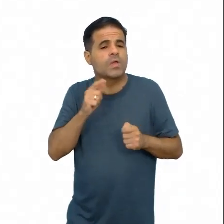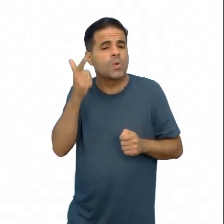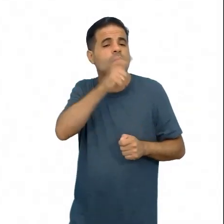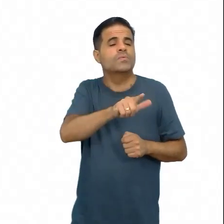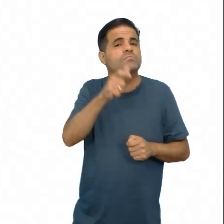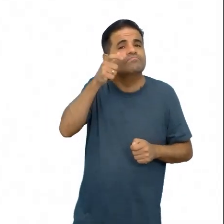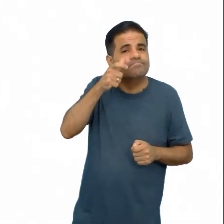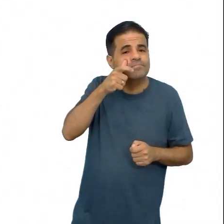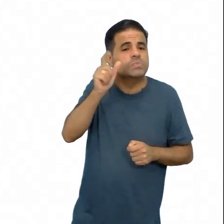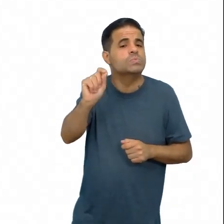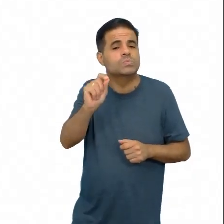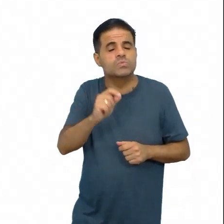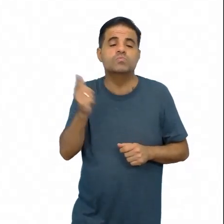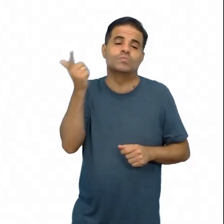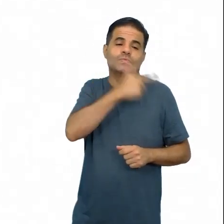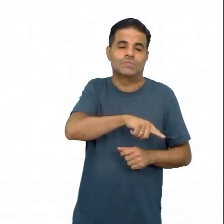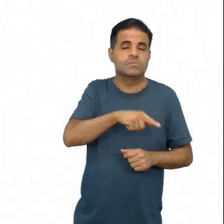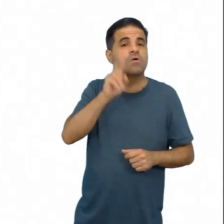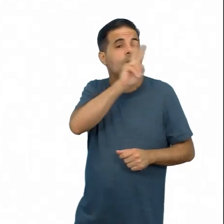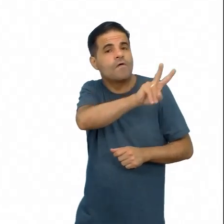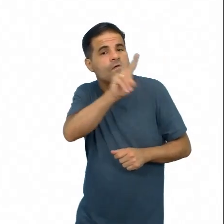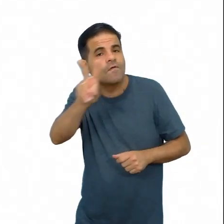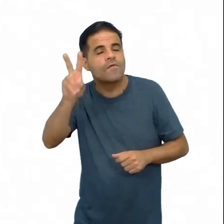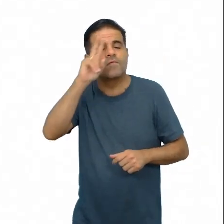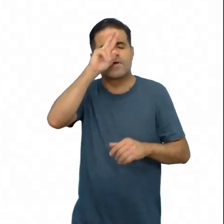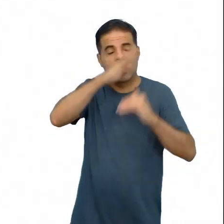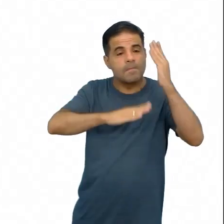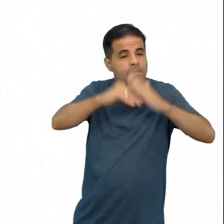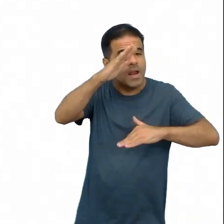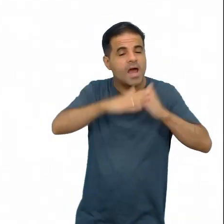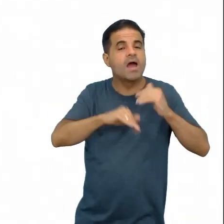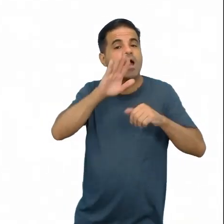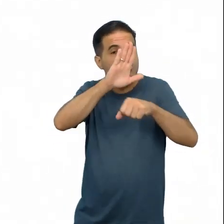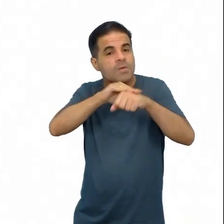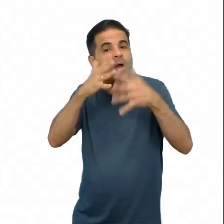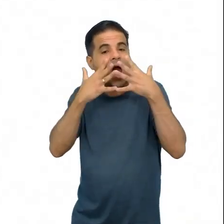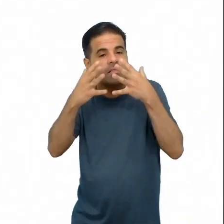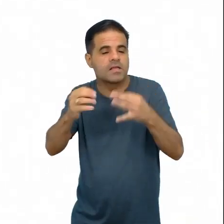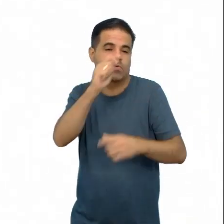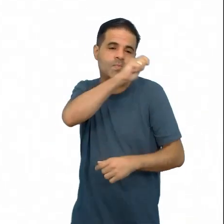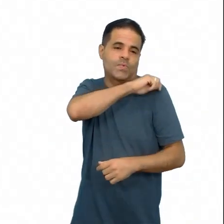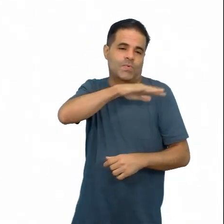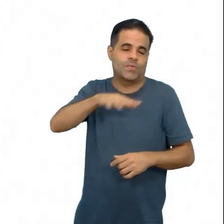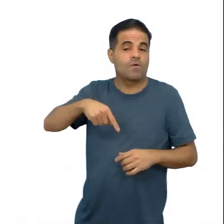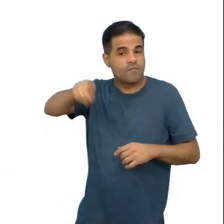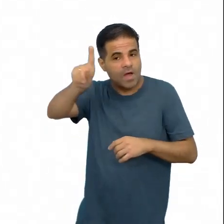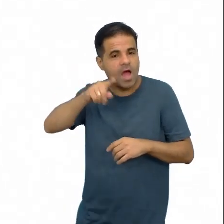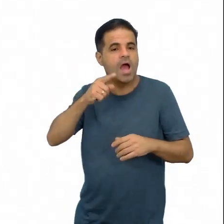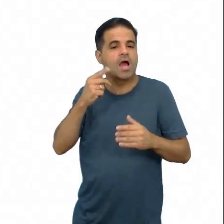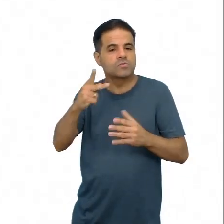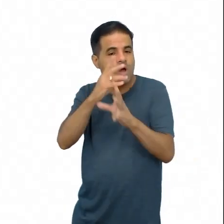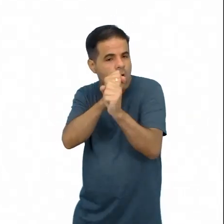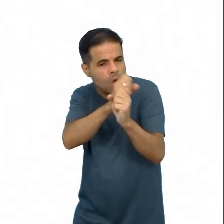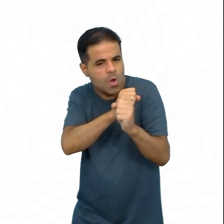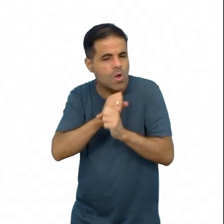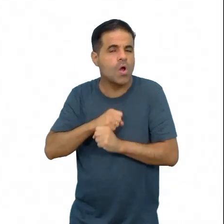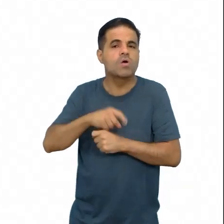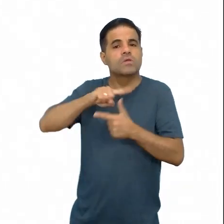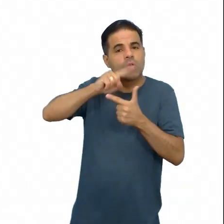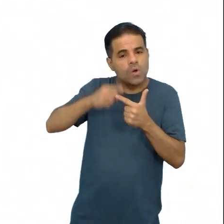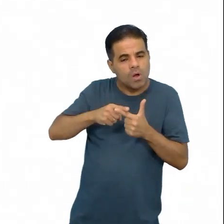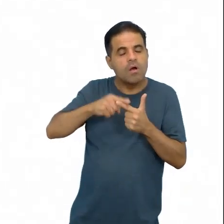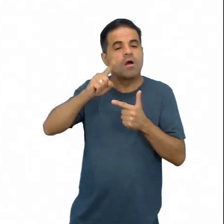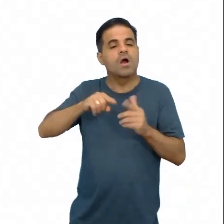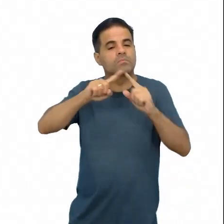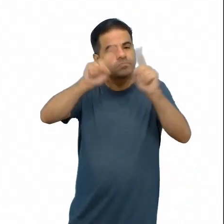consigo observar isso? Porque eu consigo ver isso daí na prática. Então, chamar a atenção para o aluno, quando ele vai fazendo as suas continhas, né, um ângulo para nós aí